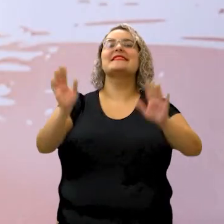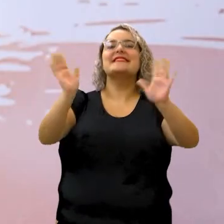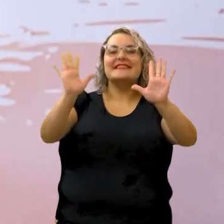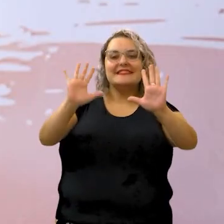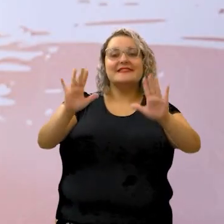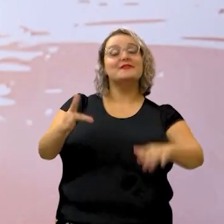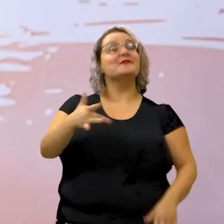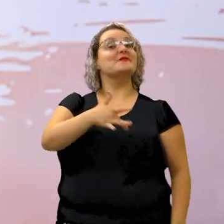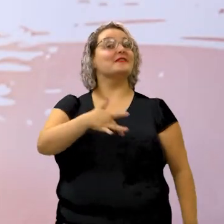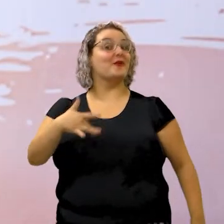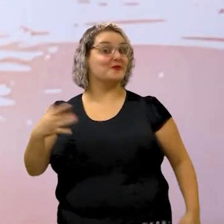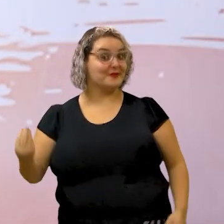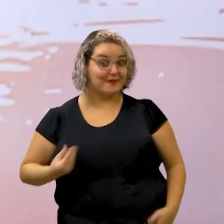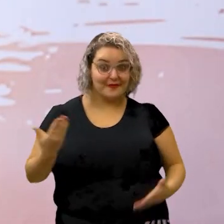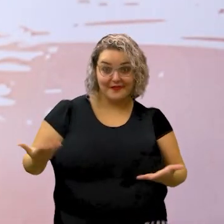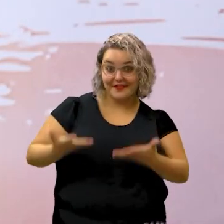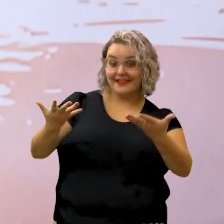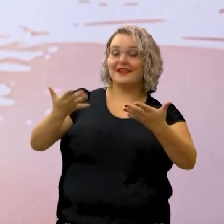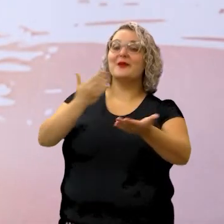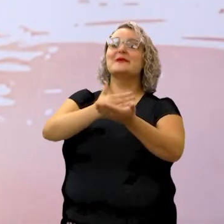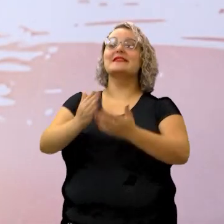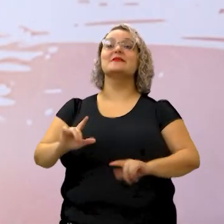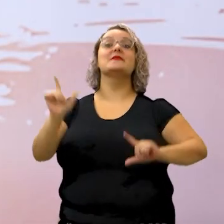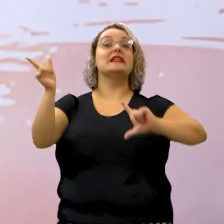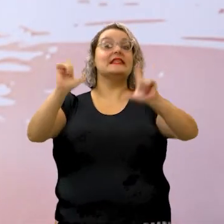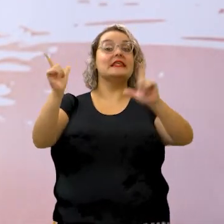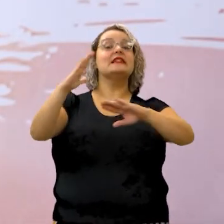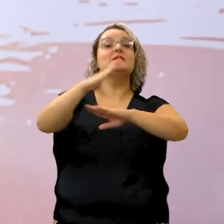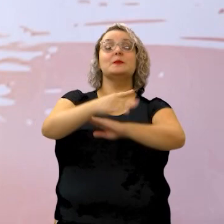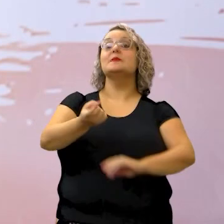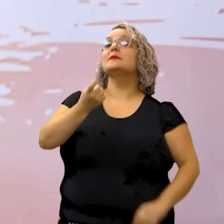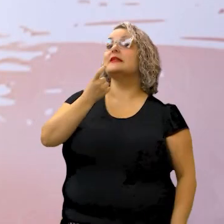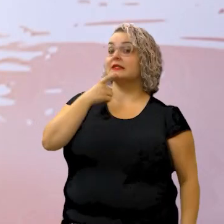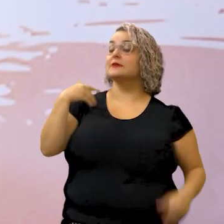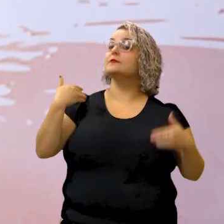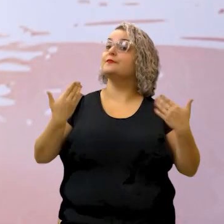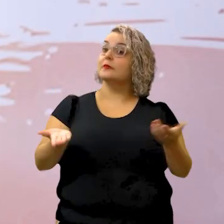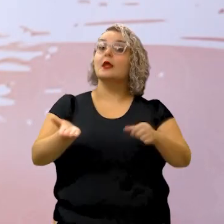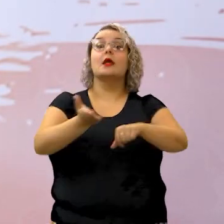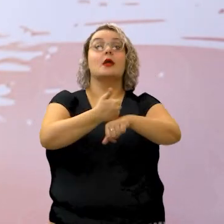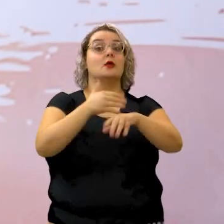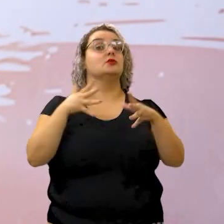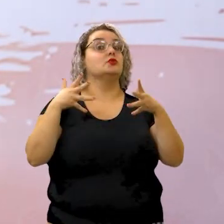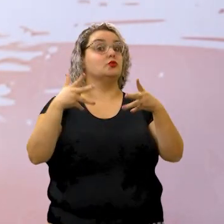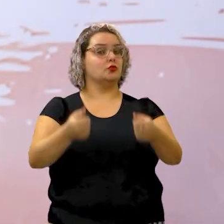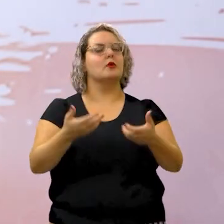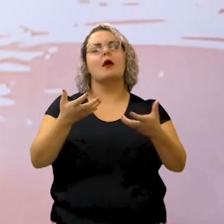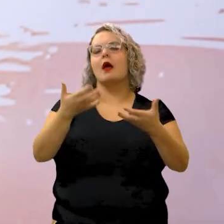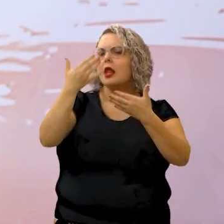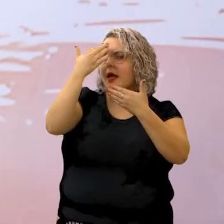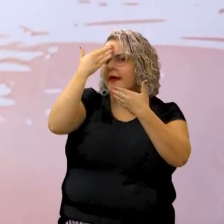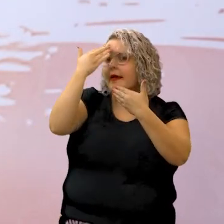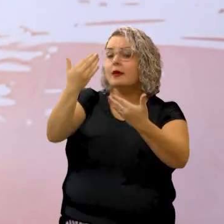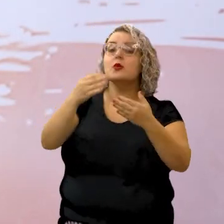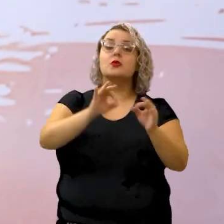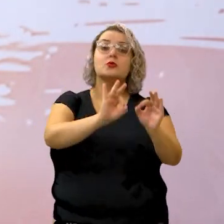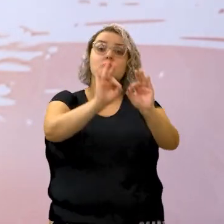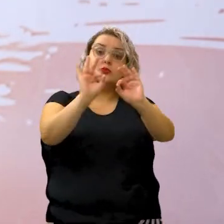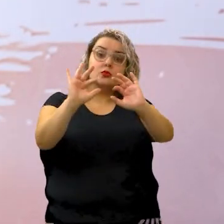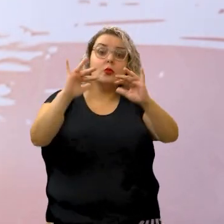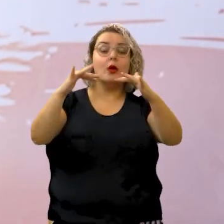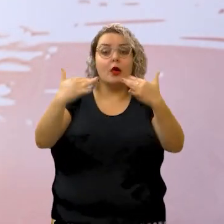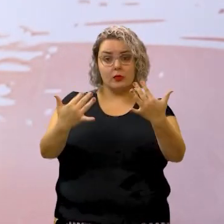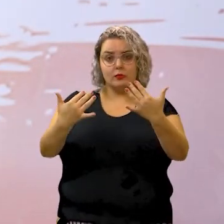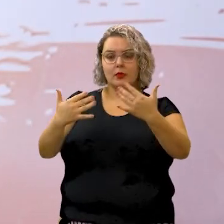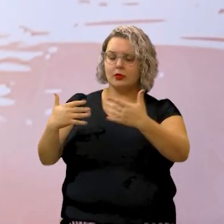Olá, mais um Saúde é Vida começando aqui pela tela da TV Câmara Campinas e antes de mais nada eu quero agradecer a sua companhia e